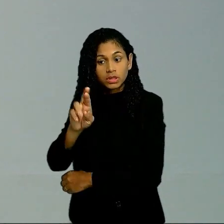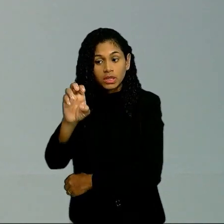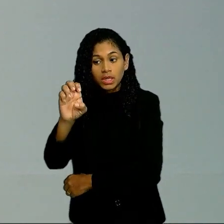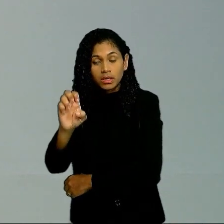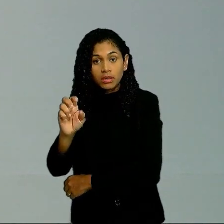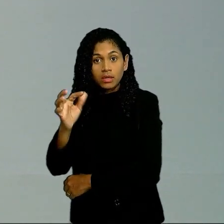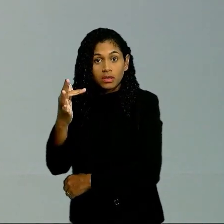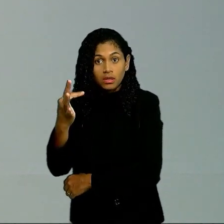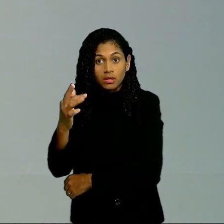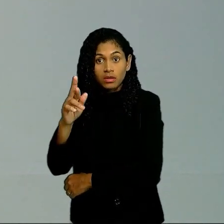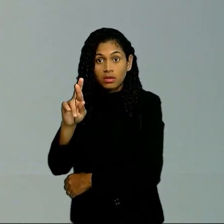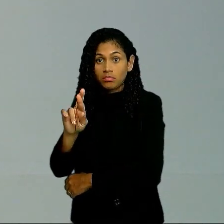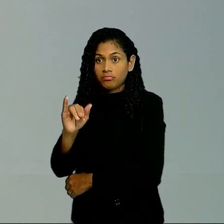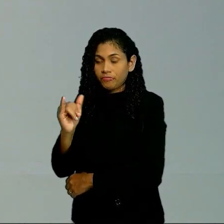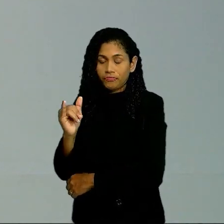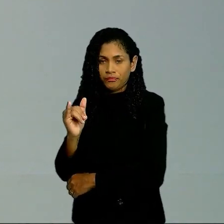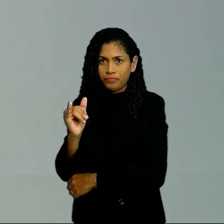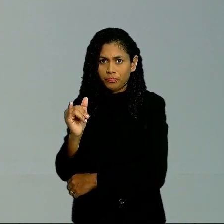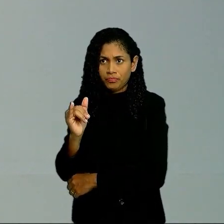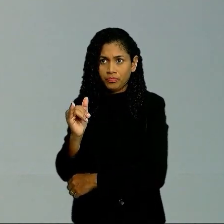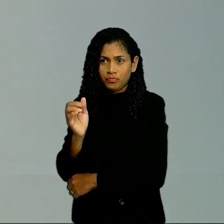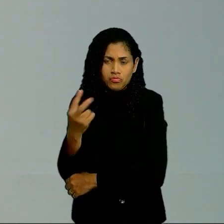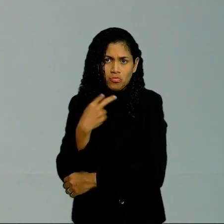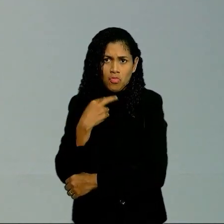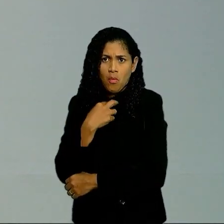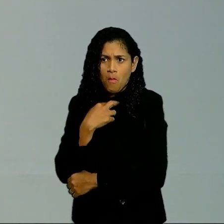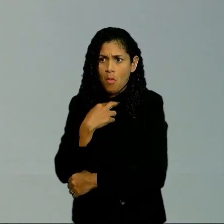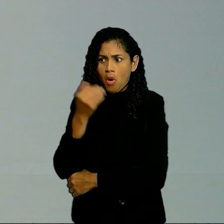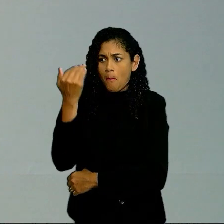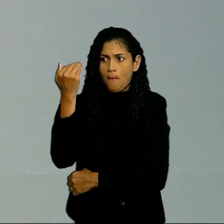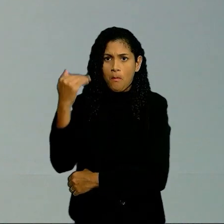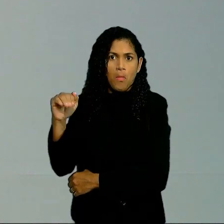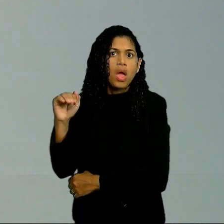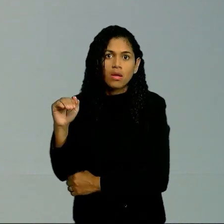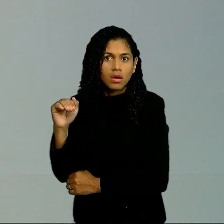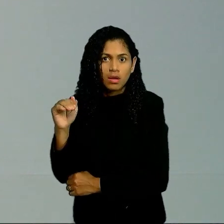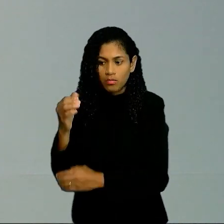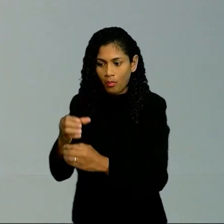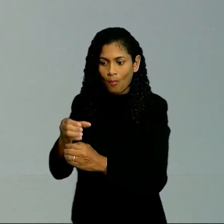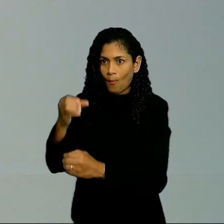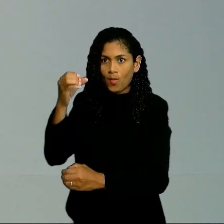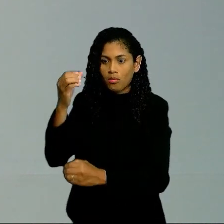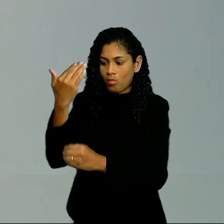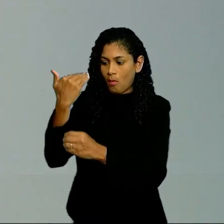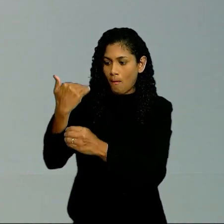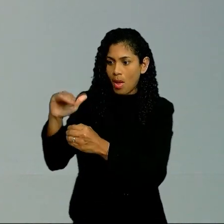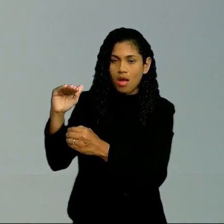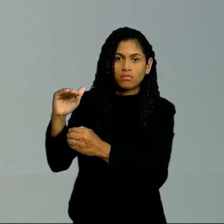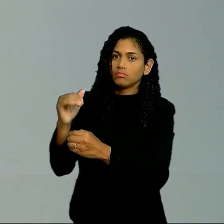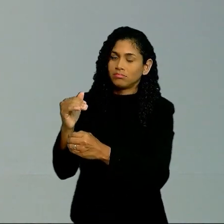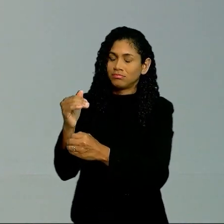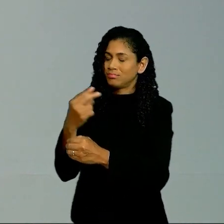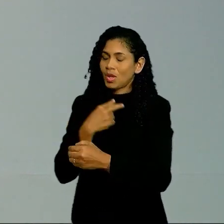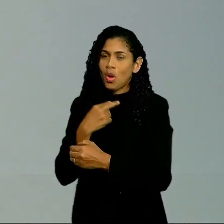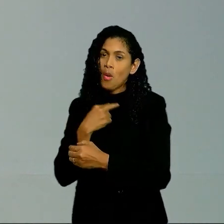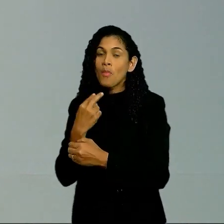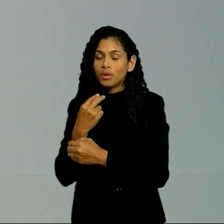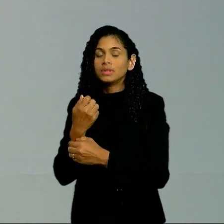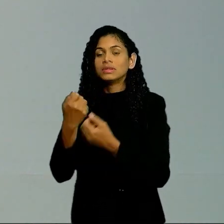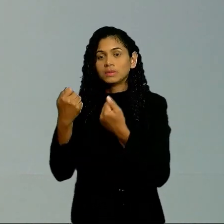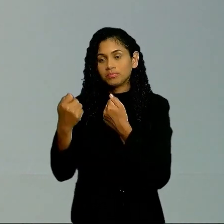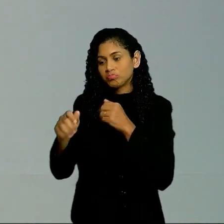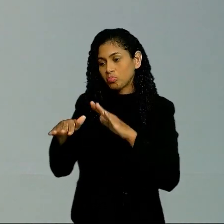latinhas nessa quantidade. Nós vamos comprar 86 latinhas, certo? Então, ali, por isso que ele dito, é por